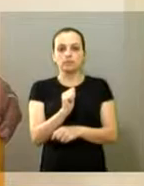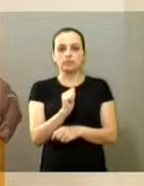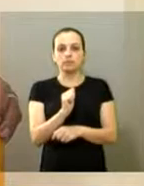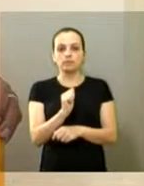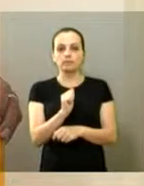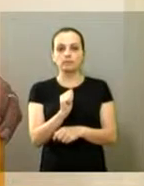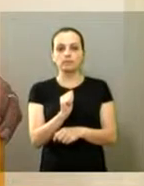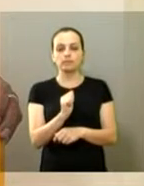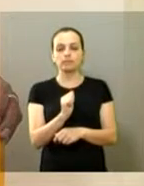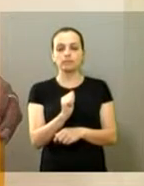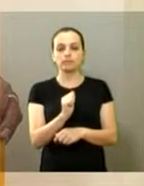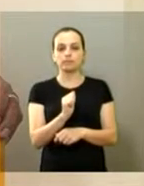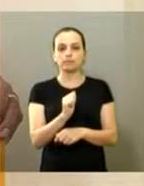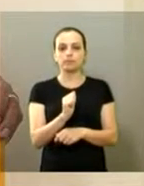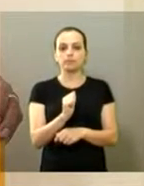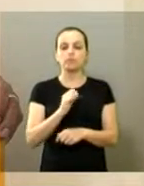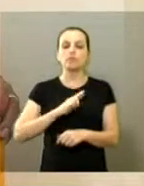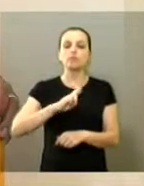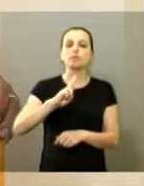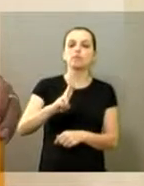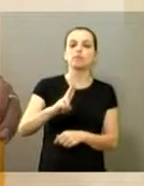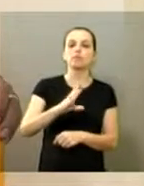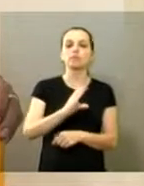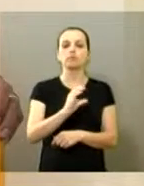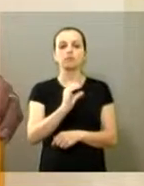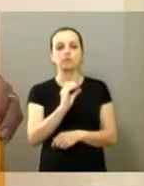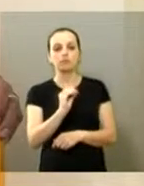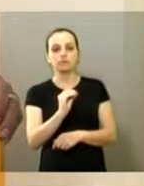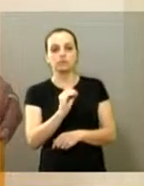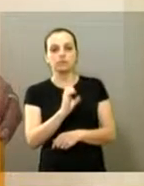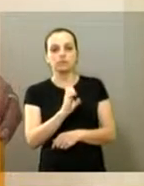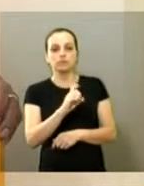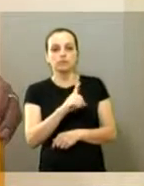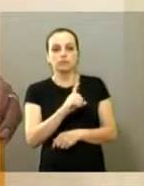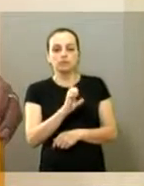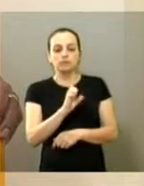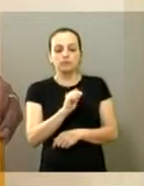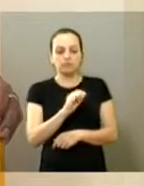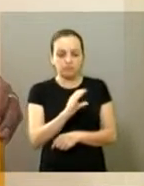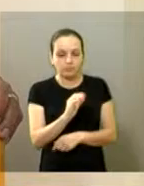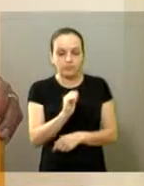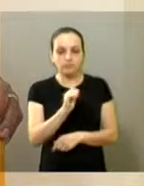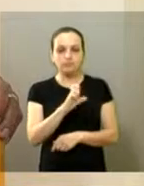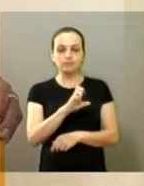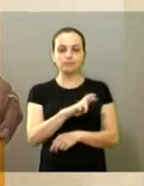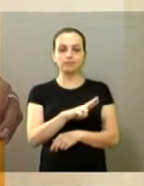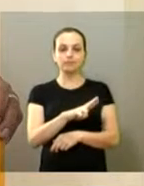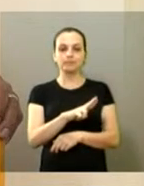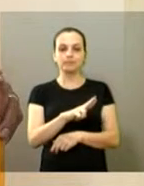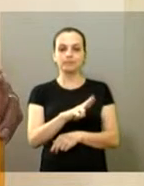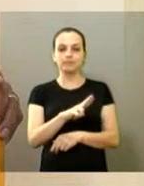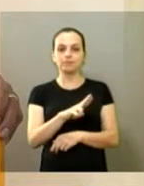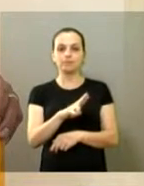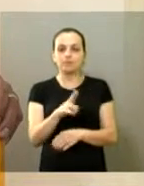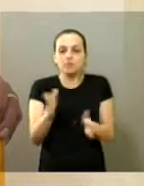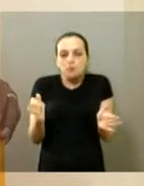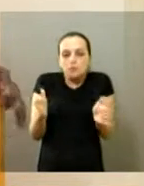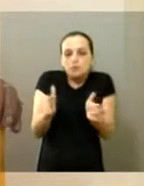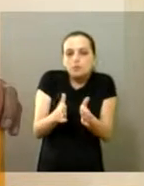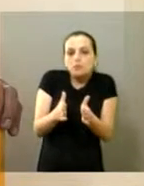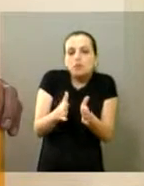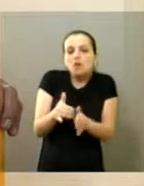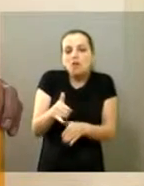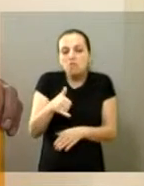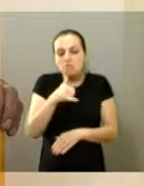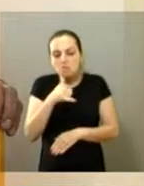indicação referente a Coeducar, que é uma rua pequena, mas infelizmente, não sei,